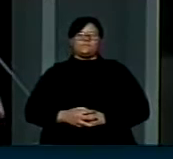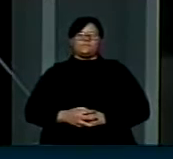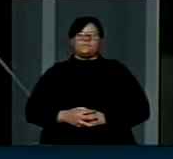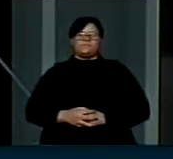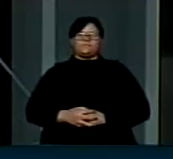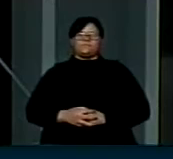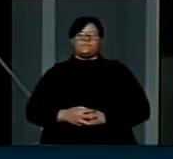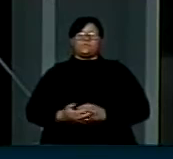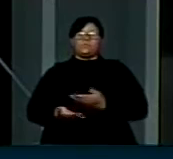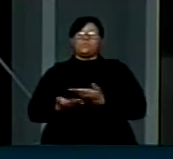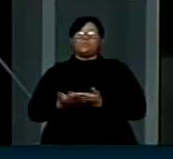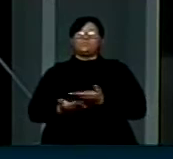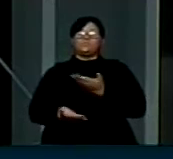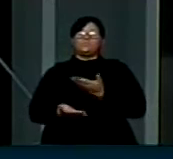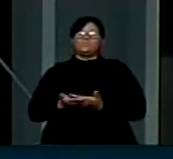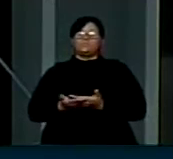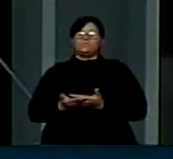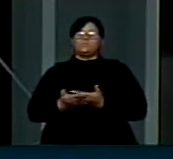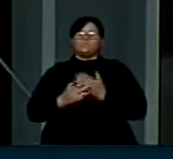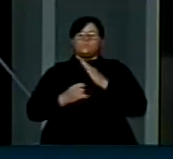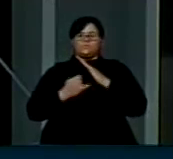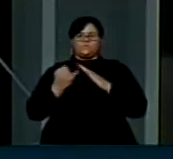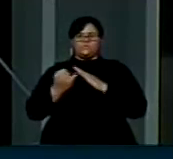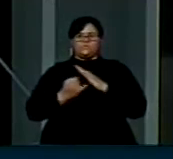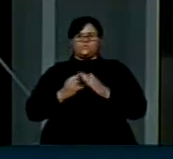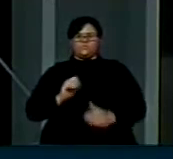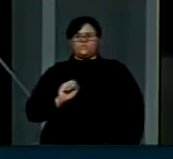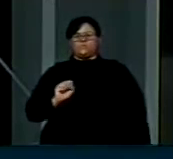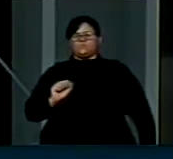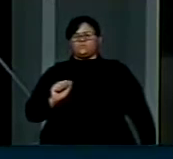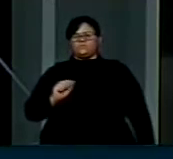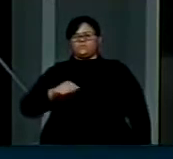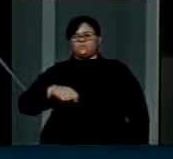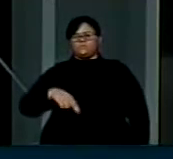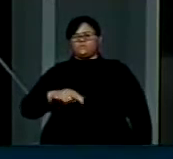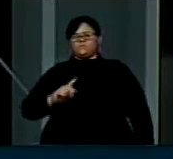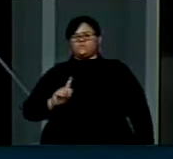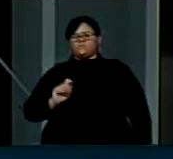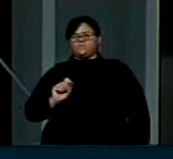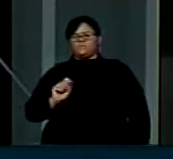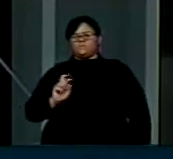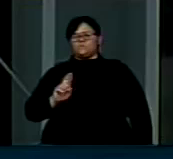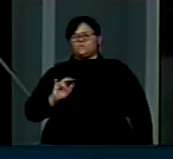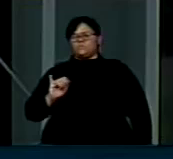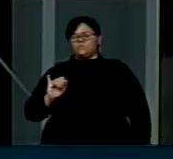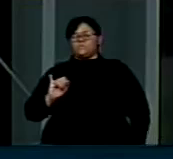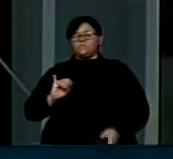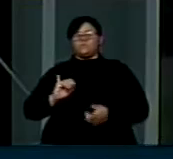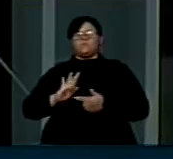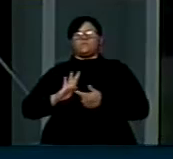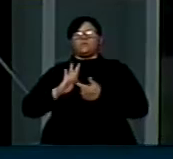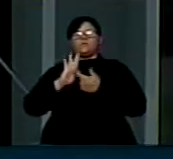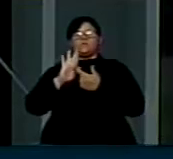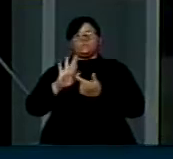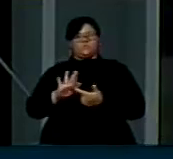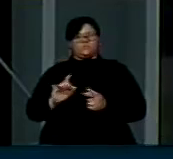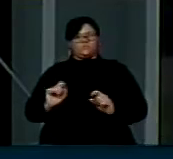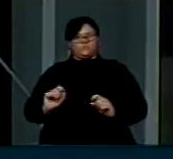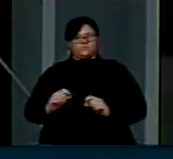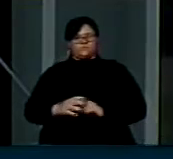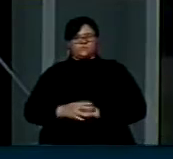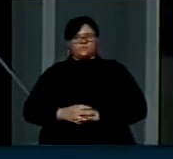O estudo do Instituto Sangari aponta, senhor presidente,